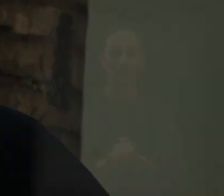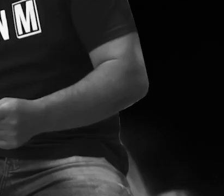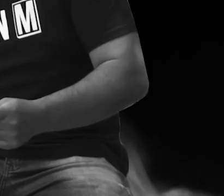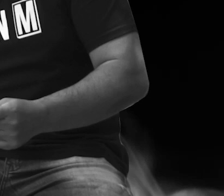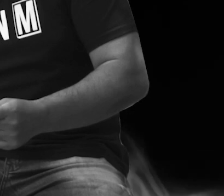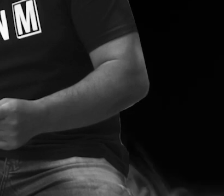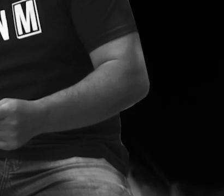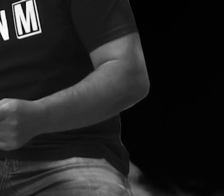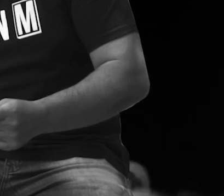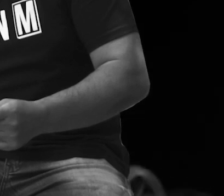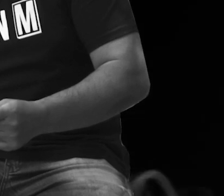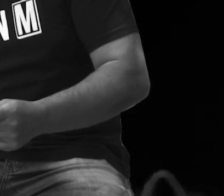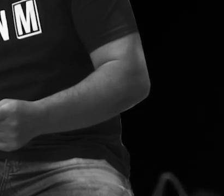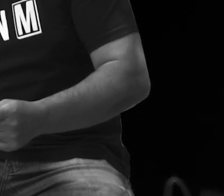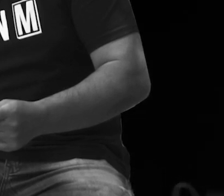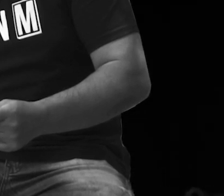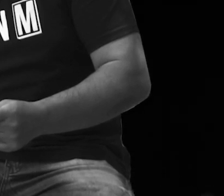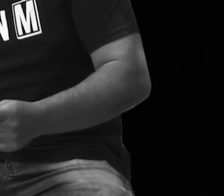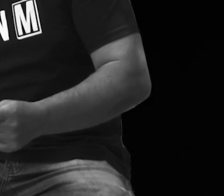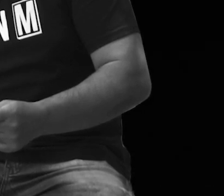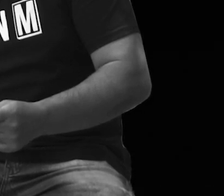ficção.